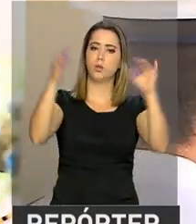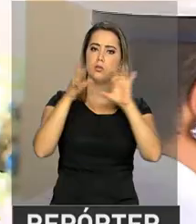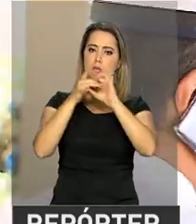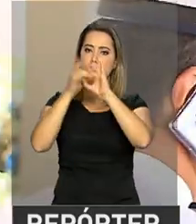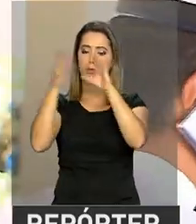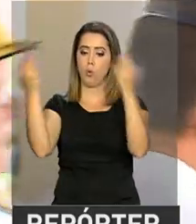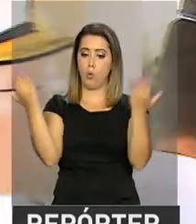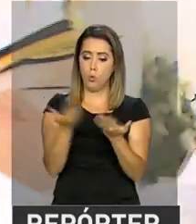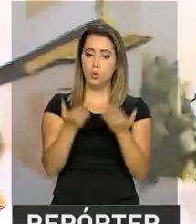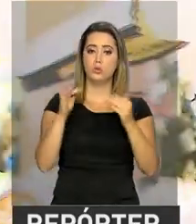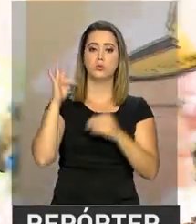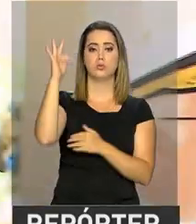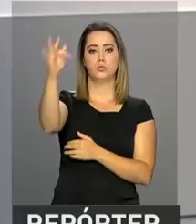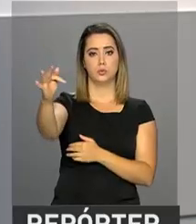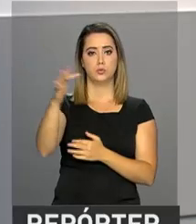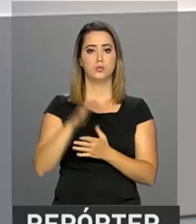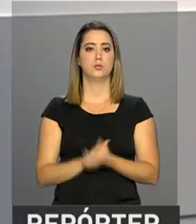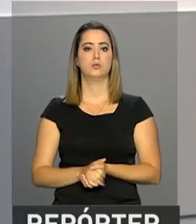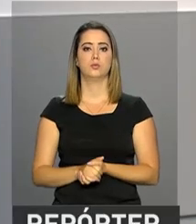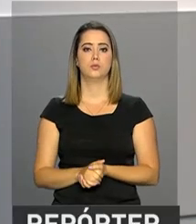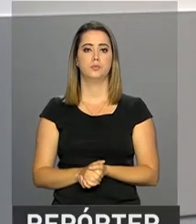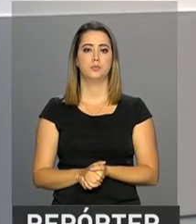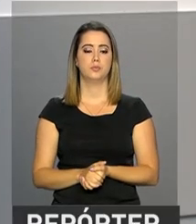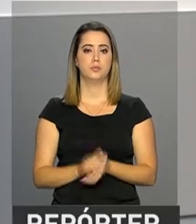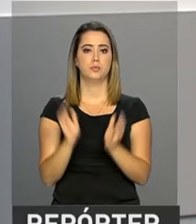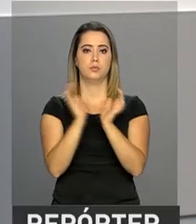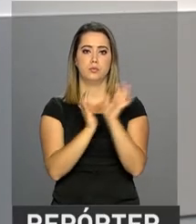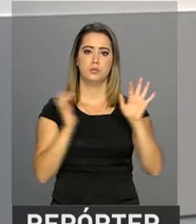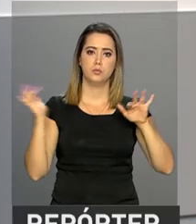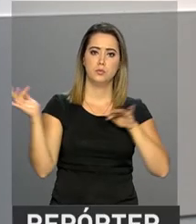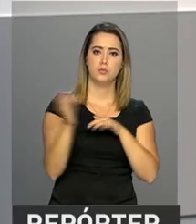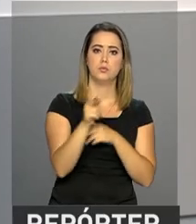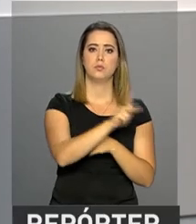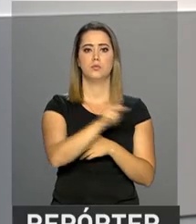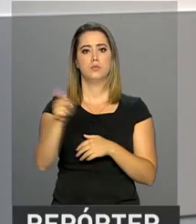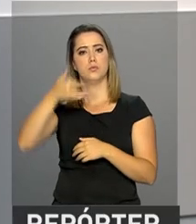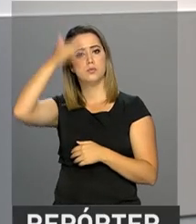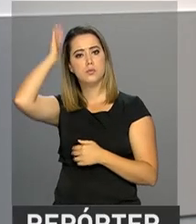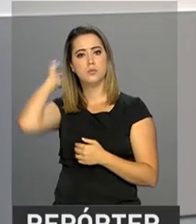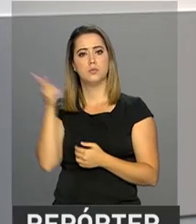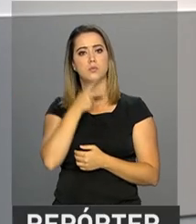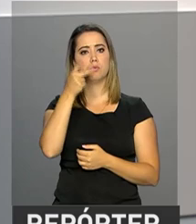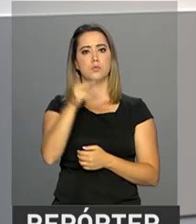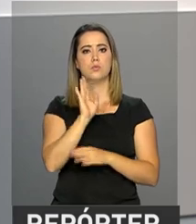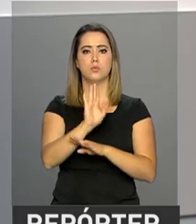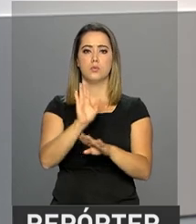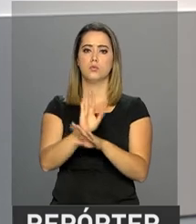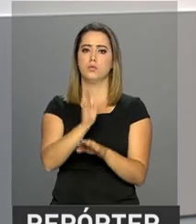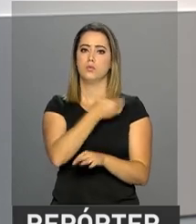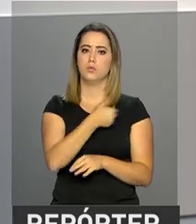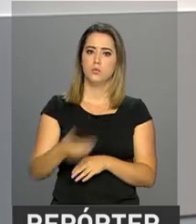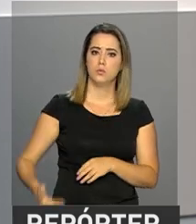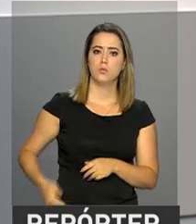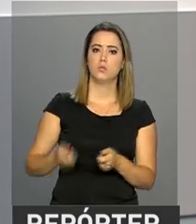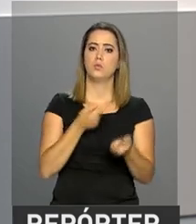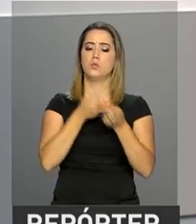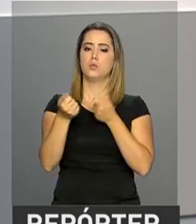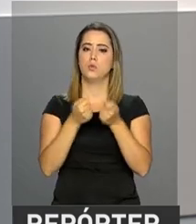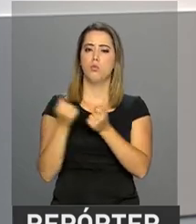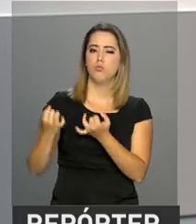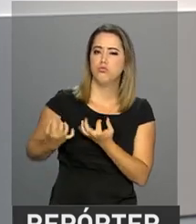nosso presente com o nosso futuro e pelas redes sociais o presidente michel temer falou sobre o apoio do governo para